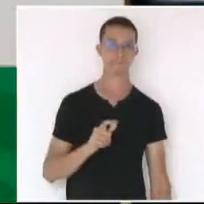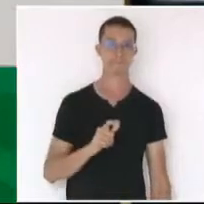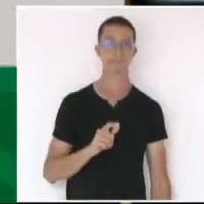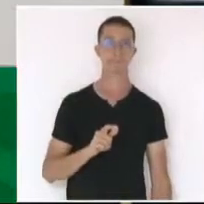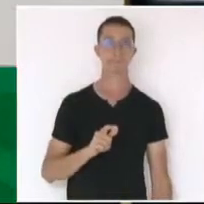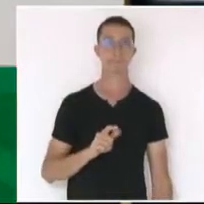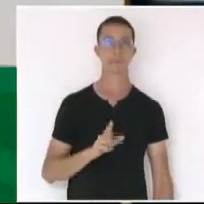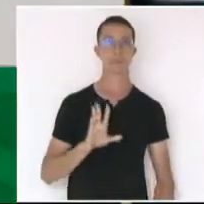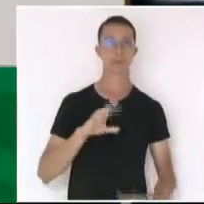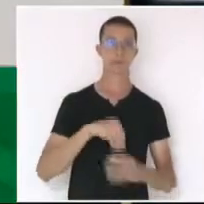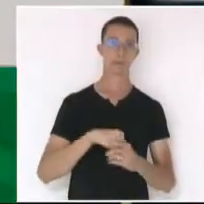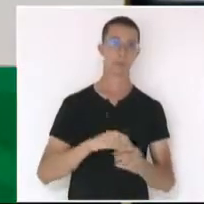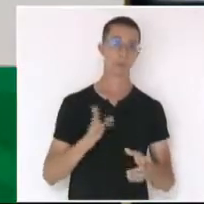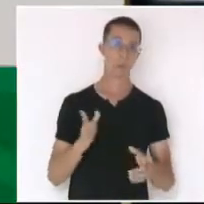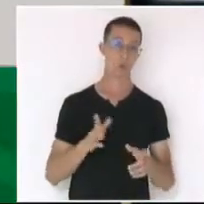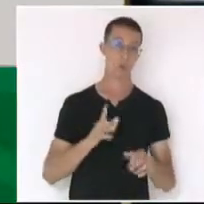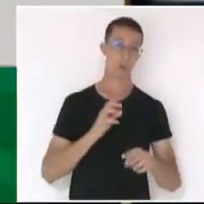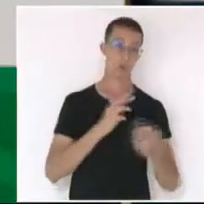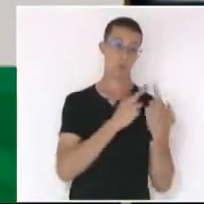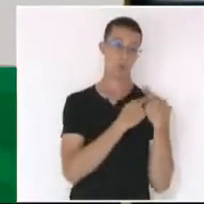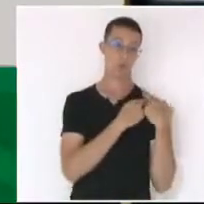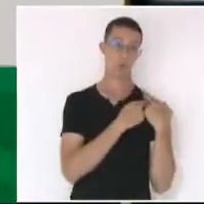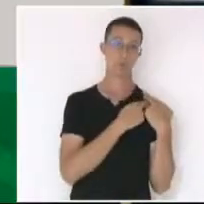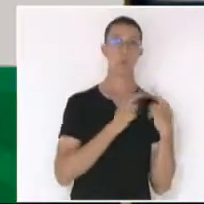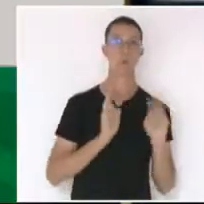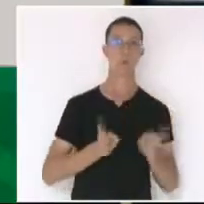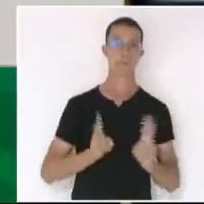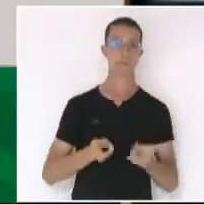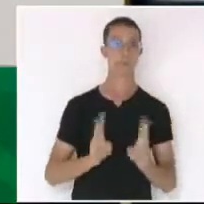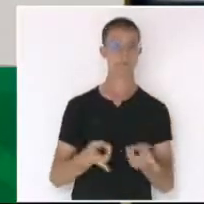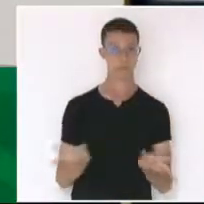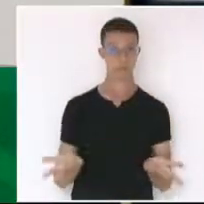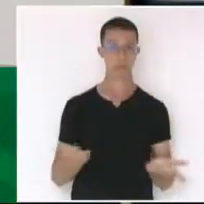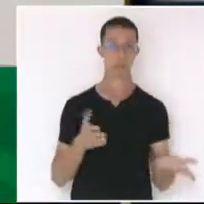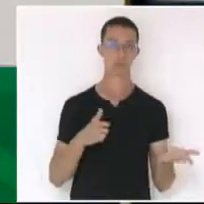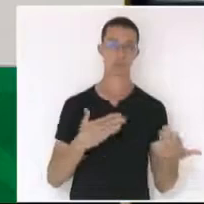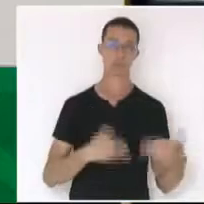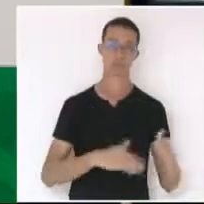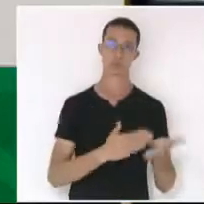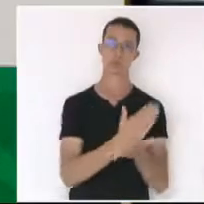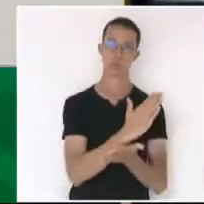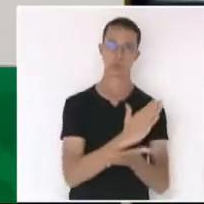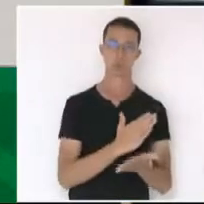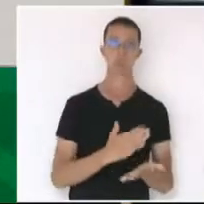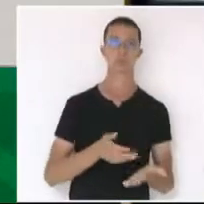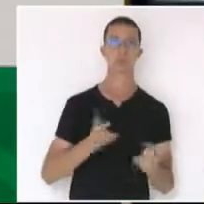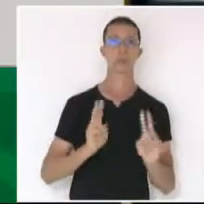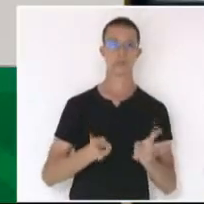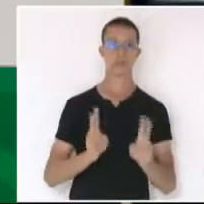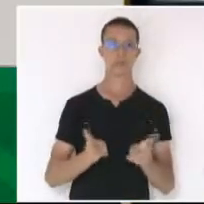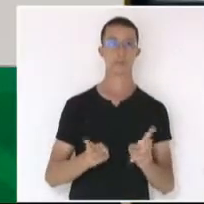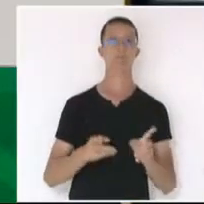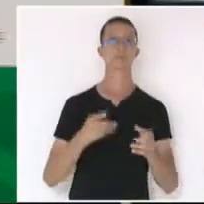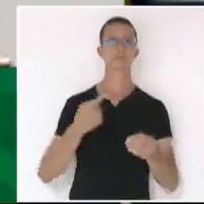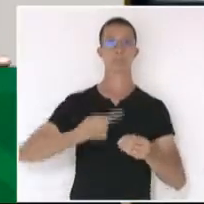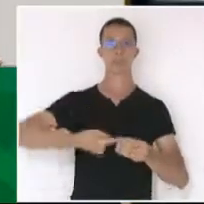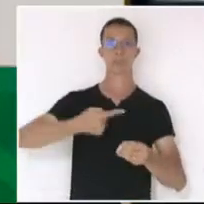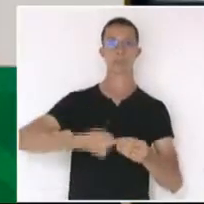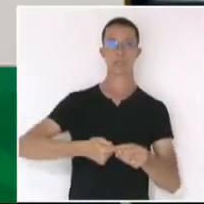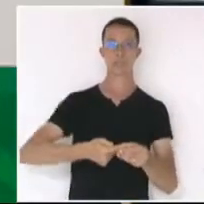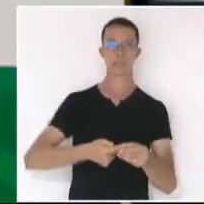dentro da função que eles foram concursado na cidade é onde no município a onde